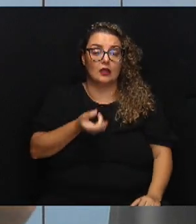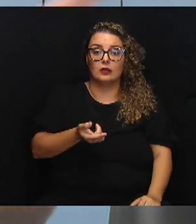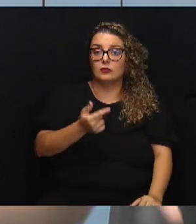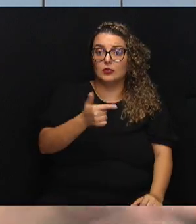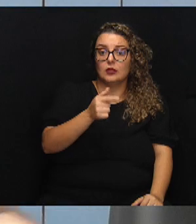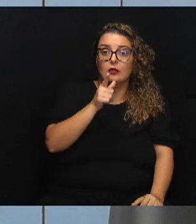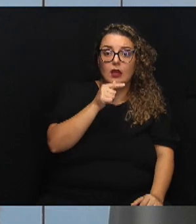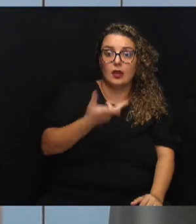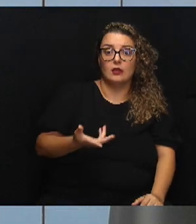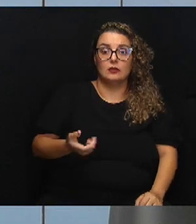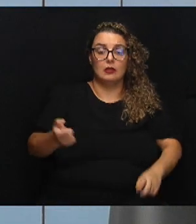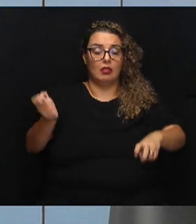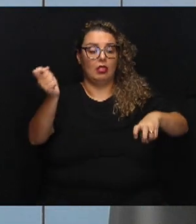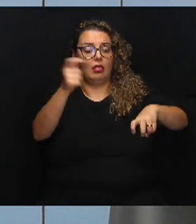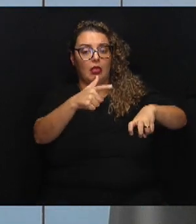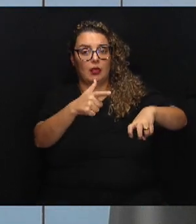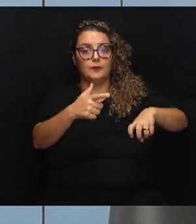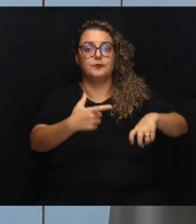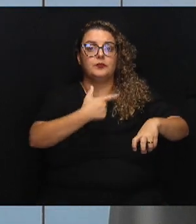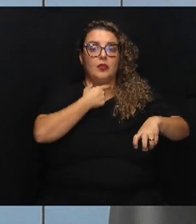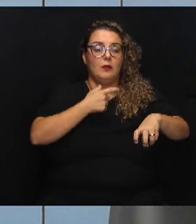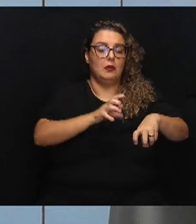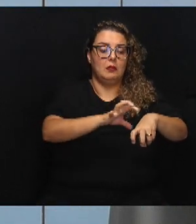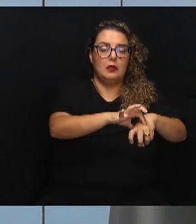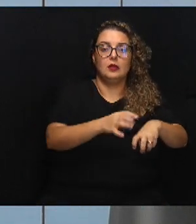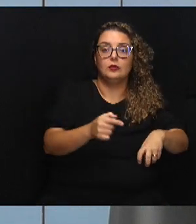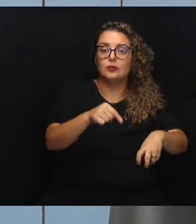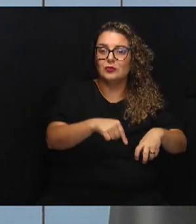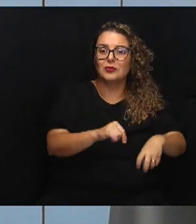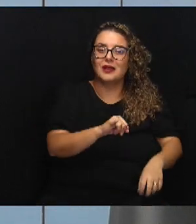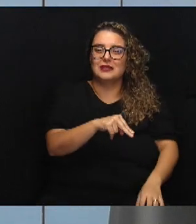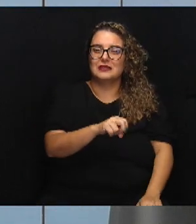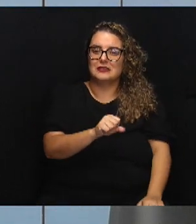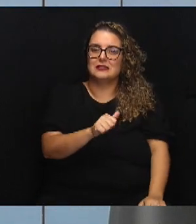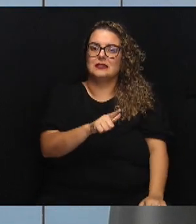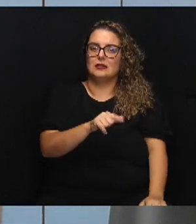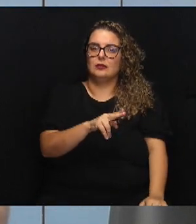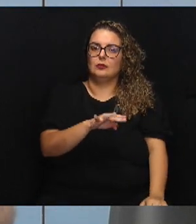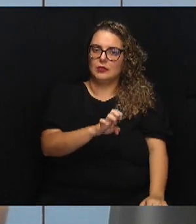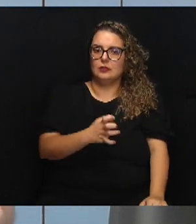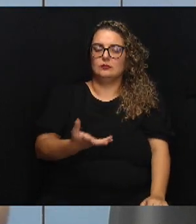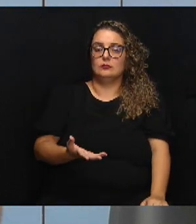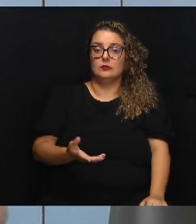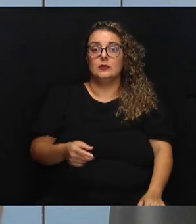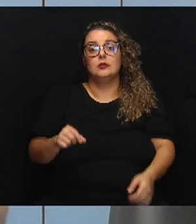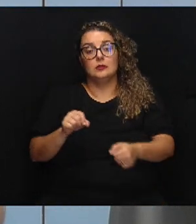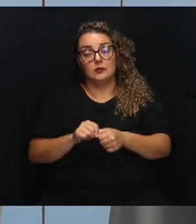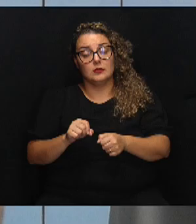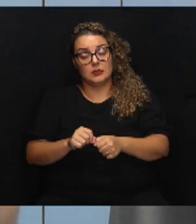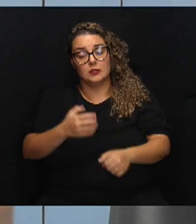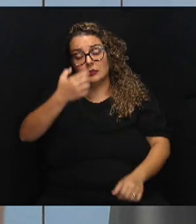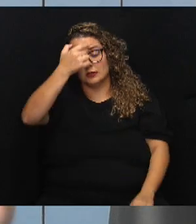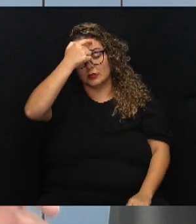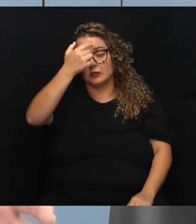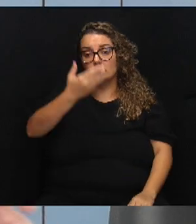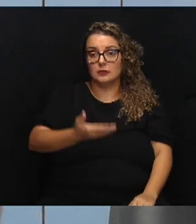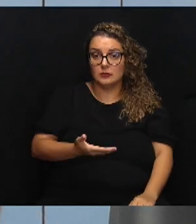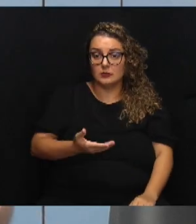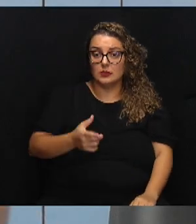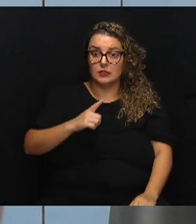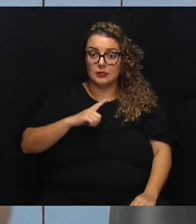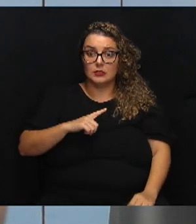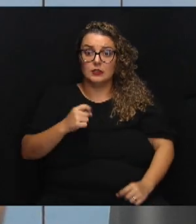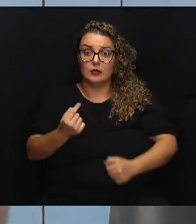acorrentado, aprisionar ele no local ali insalubre. Então, a gente tem que fazer essa conscientização. Tem gente que acaba